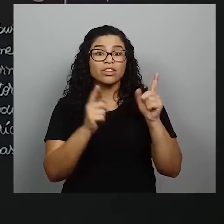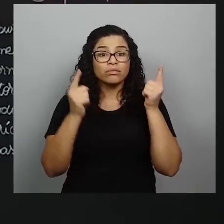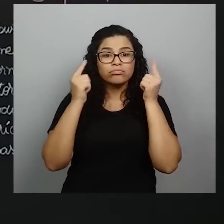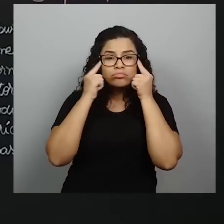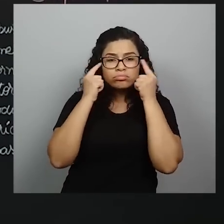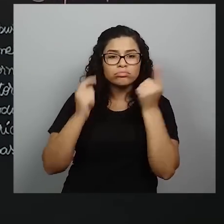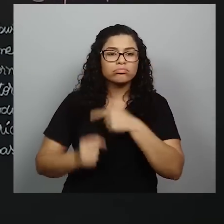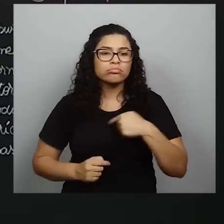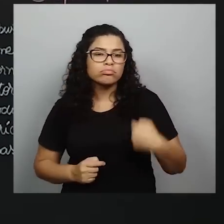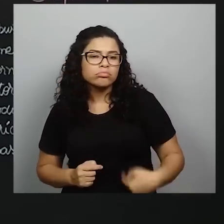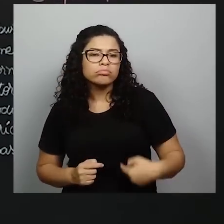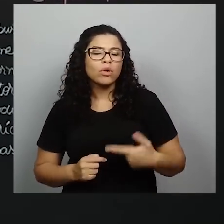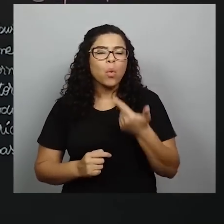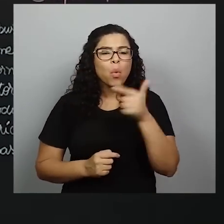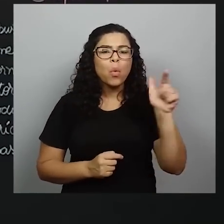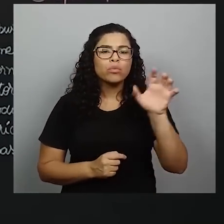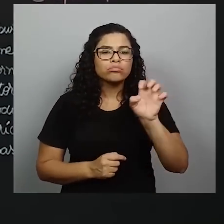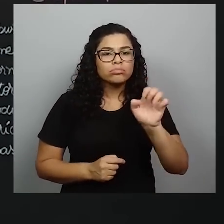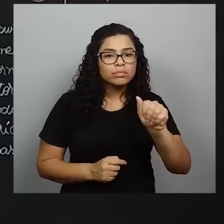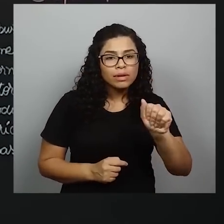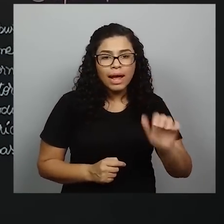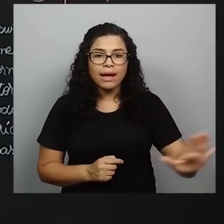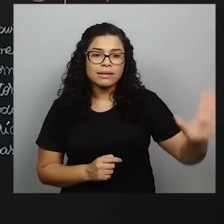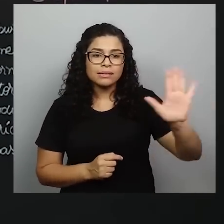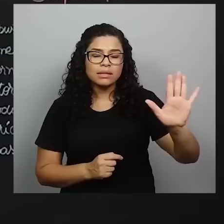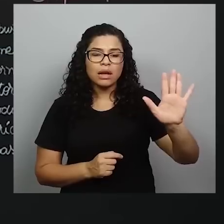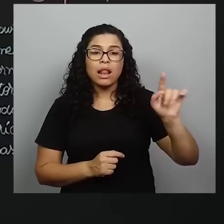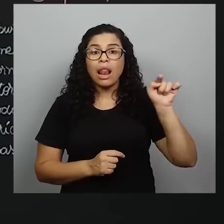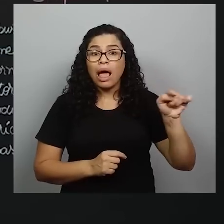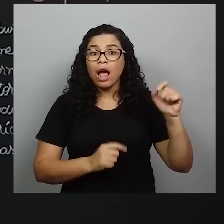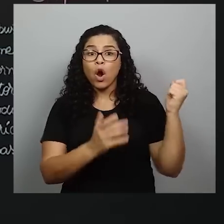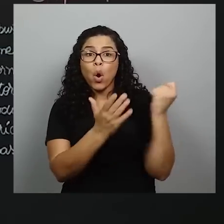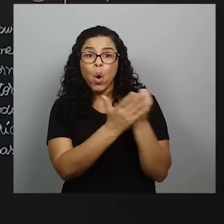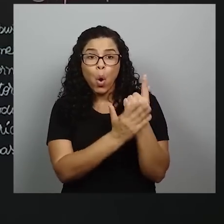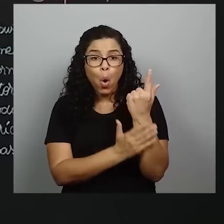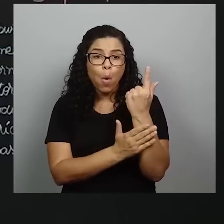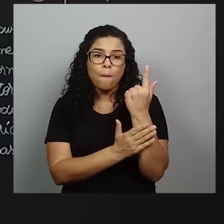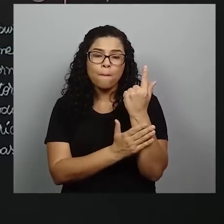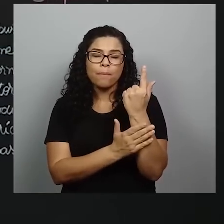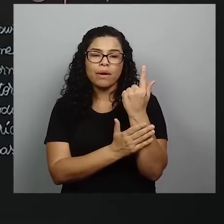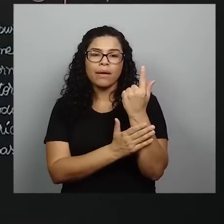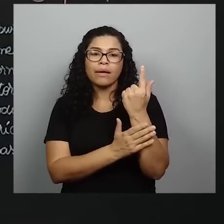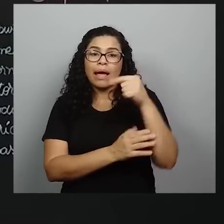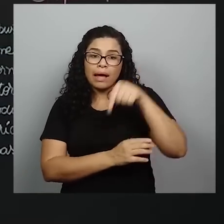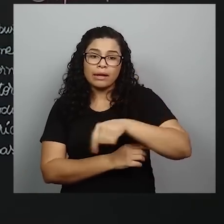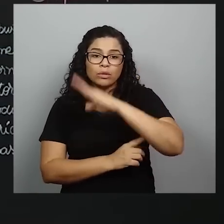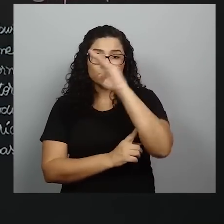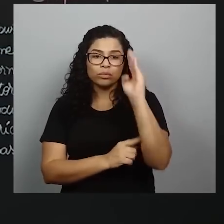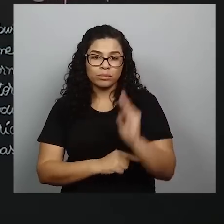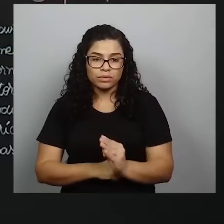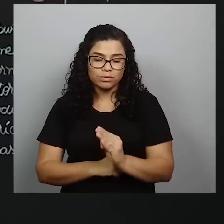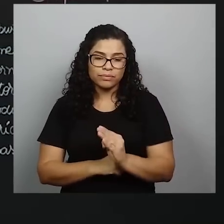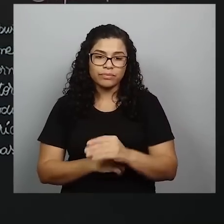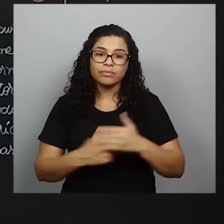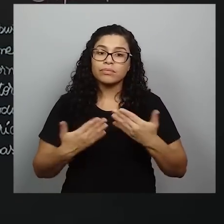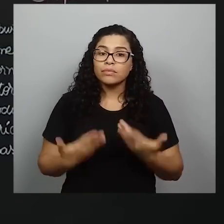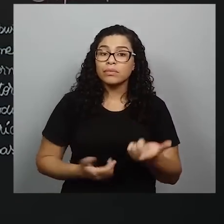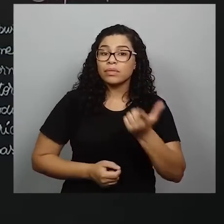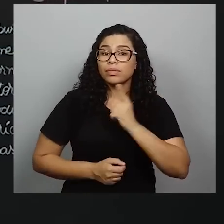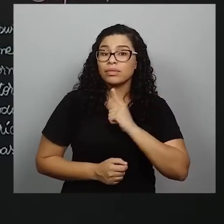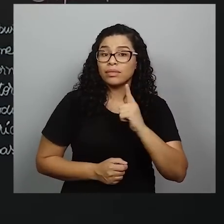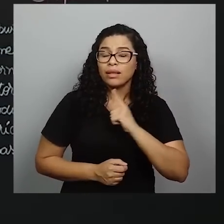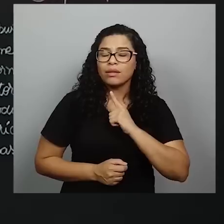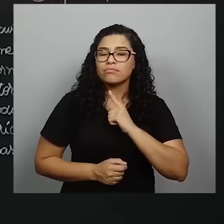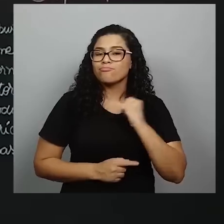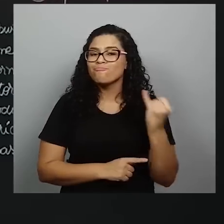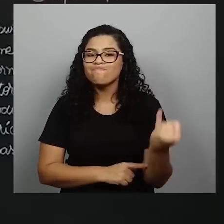Sudeste Asiático. E nesses lugares, então, acabam comprando todo esse minério de ferro brasileiro. Então, nós temos aí